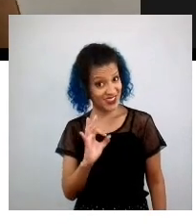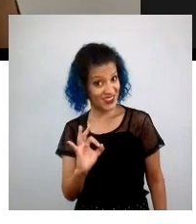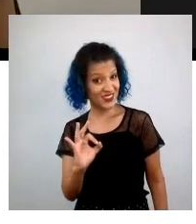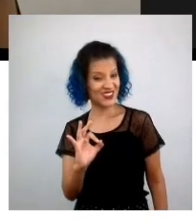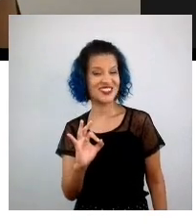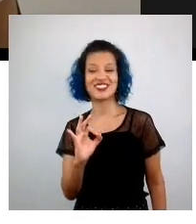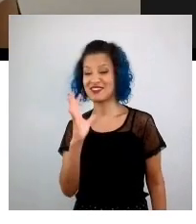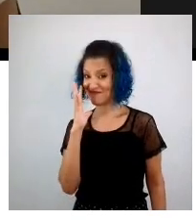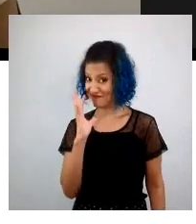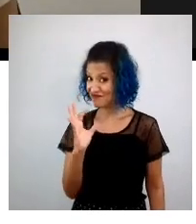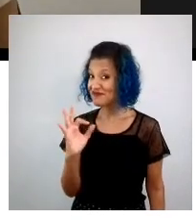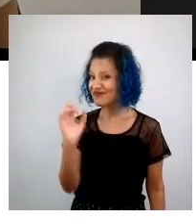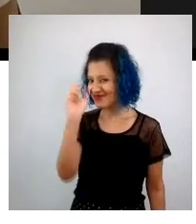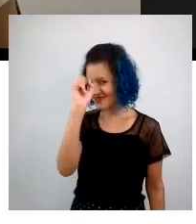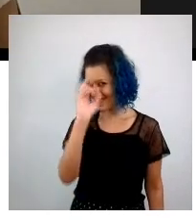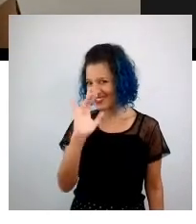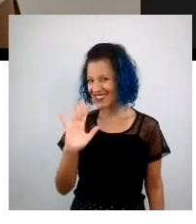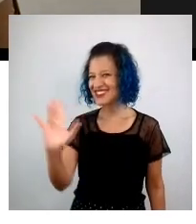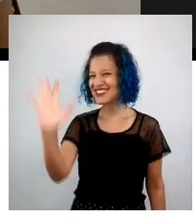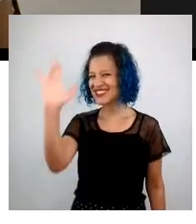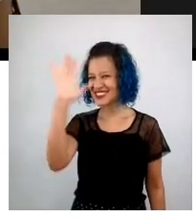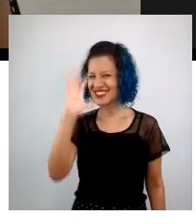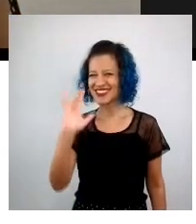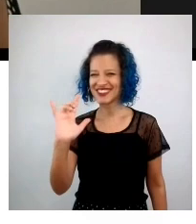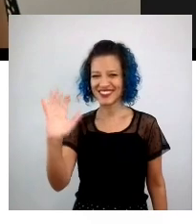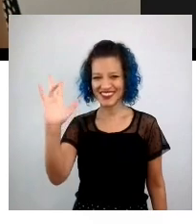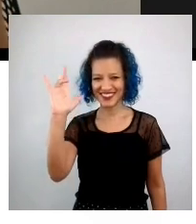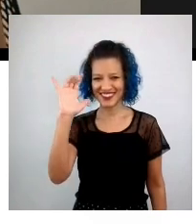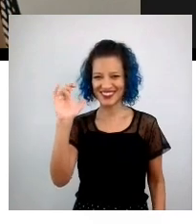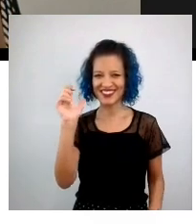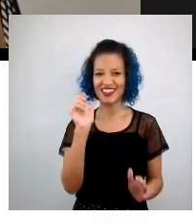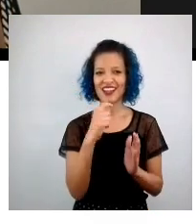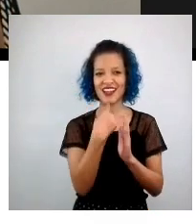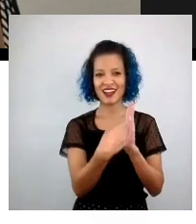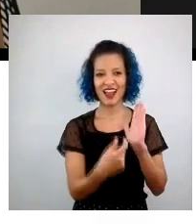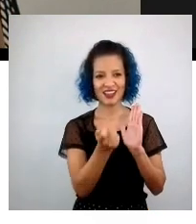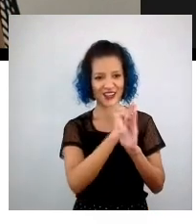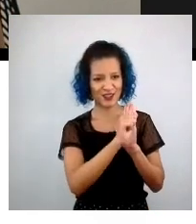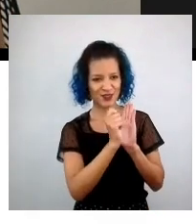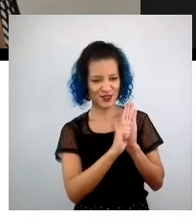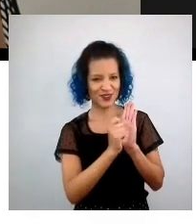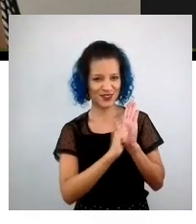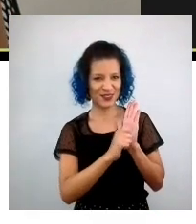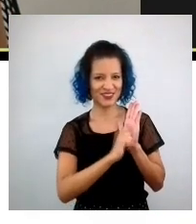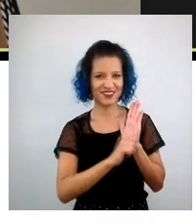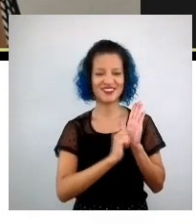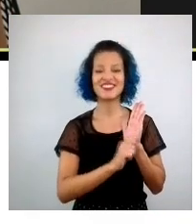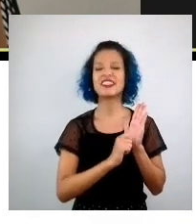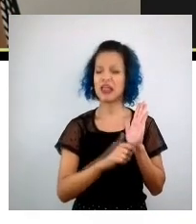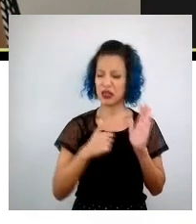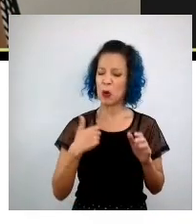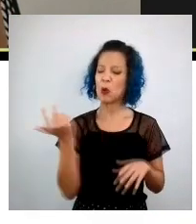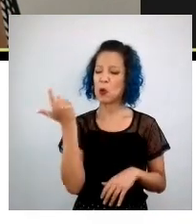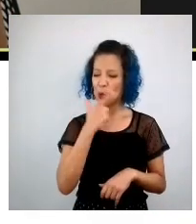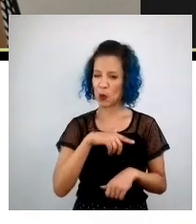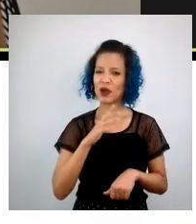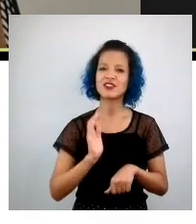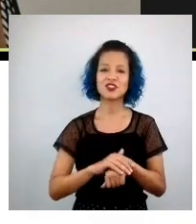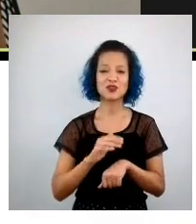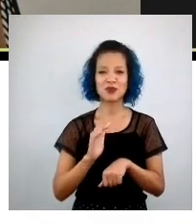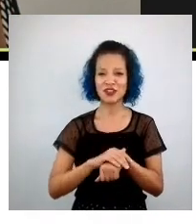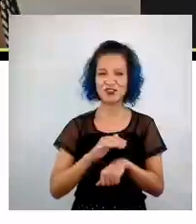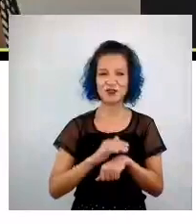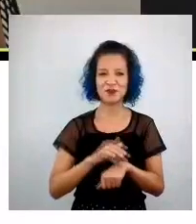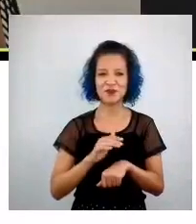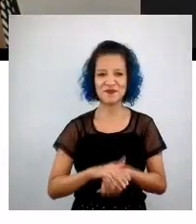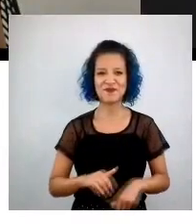por favor, gente. Aqui, no meu caderninho de sonhos a realizar, em geral, eu realizo. Maravilhosa. Para quem